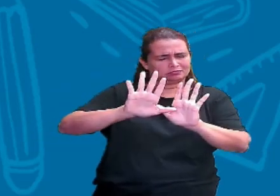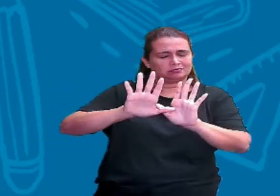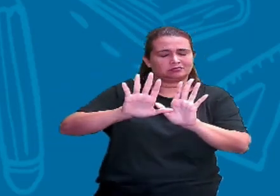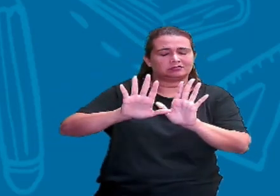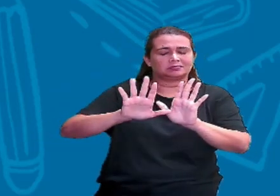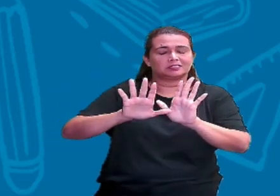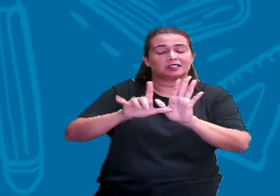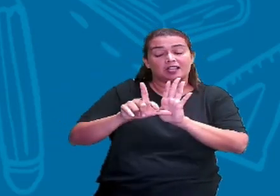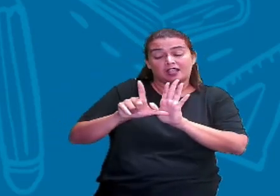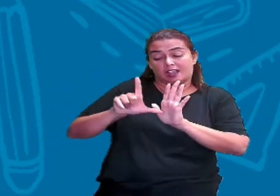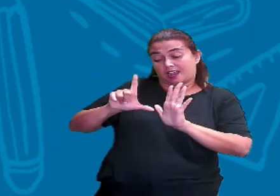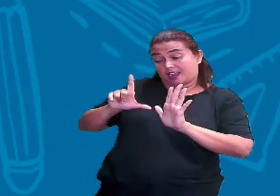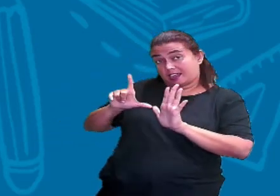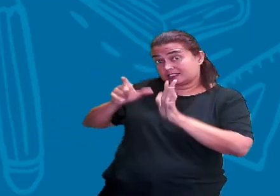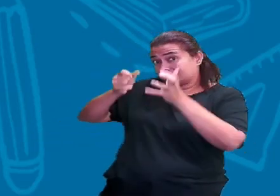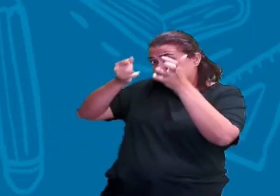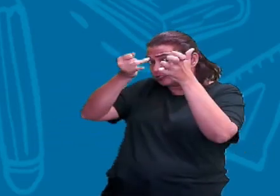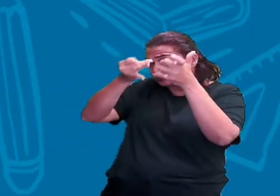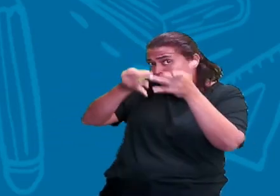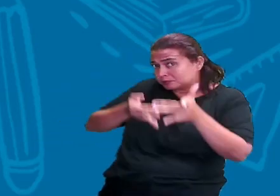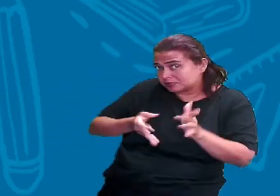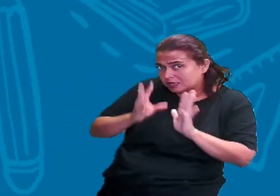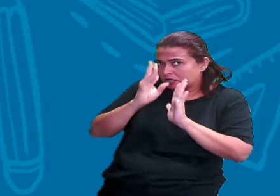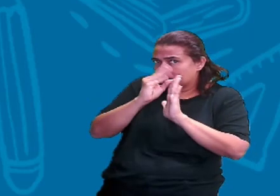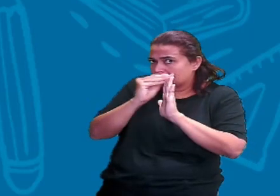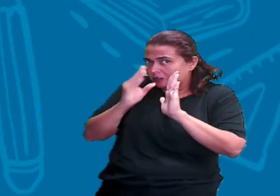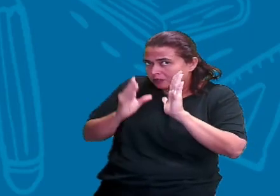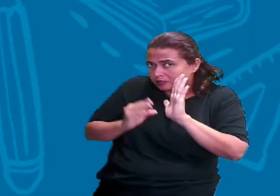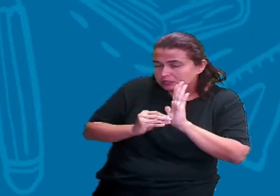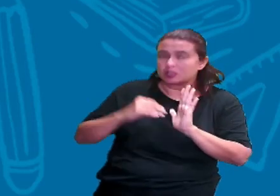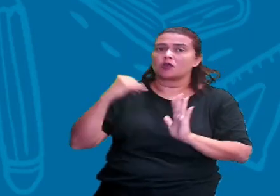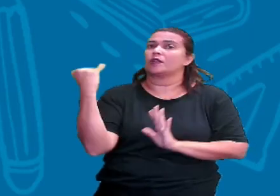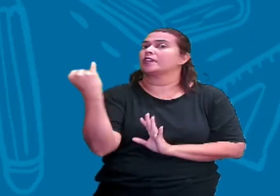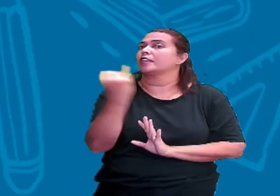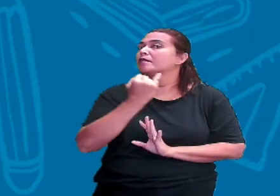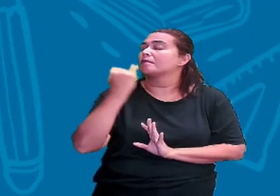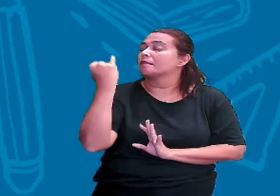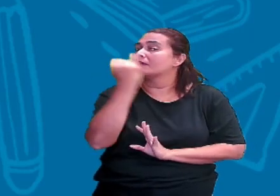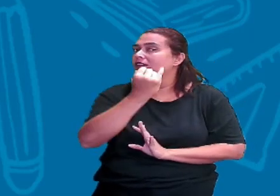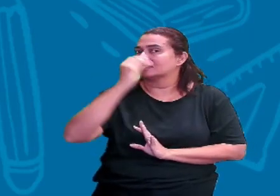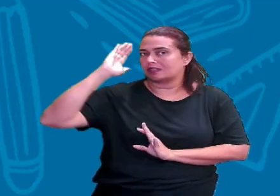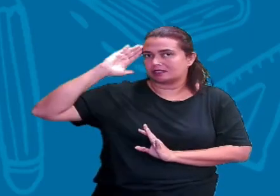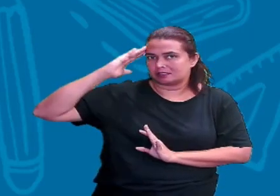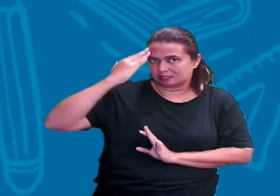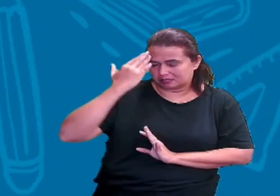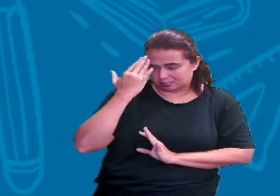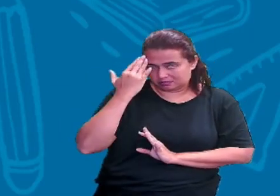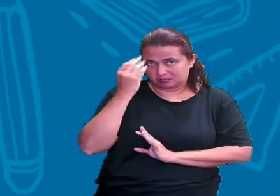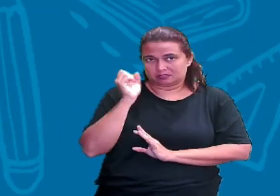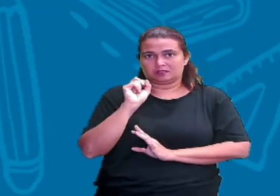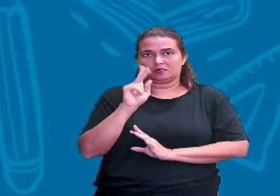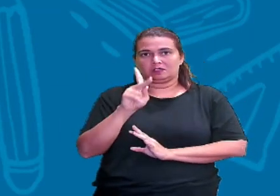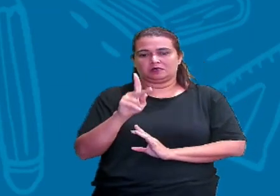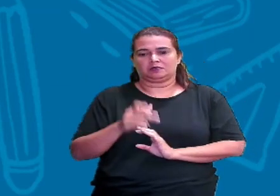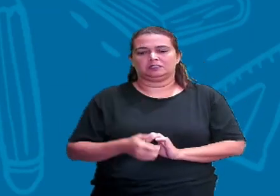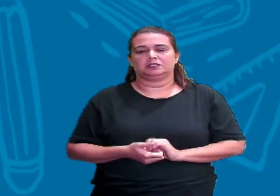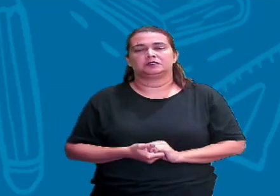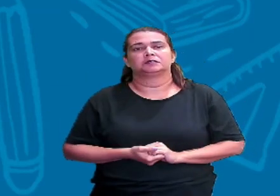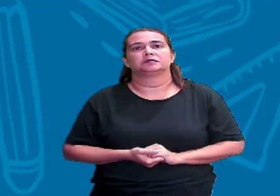né? Revisar alguns conteúdos que são necessários para a gente começar essa aula, certo?